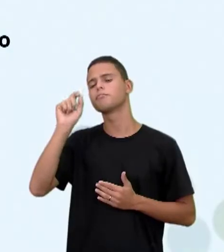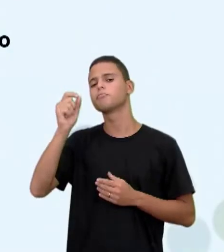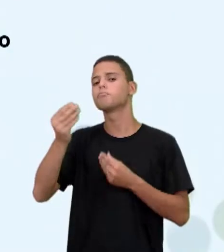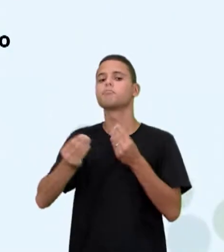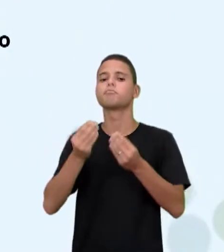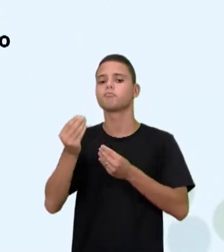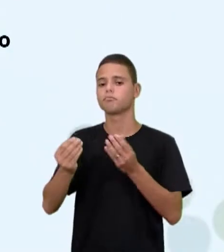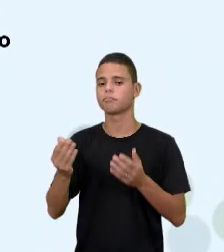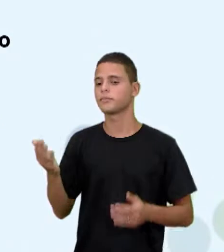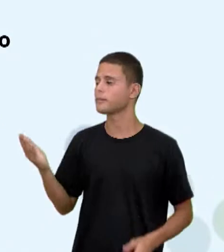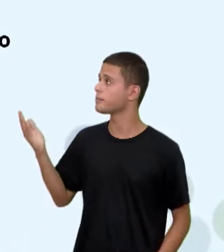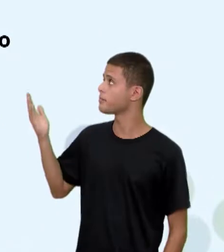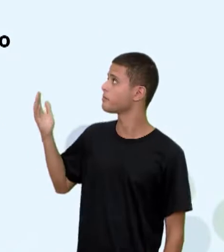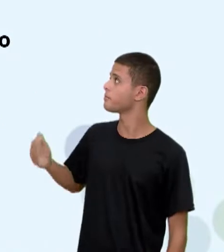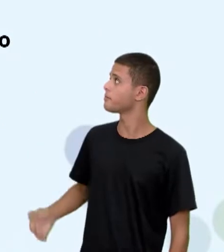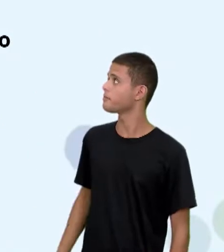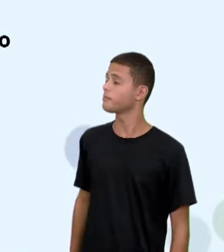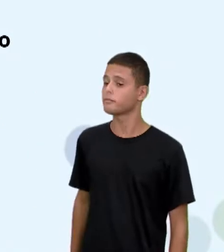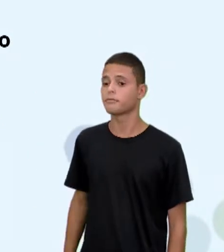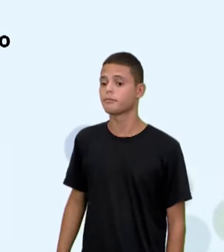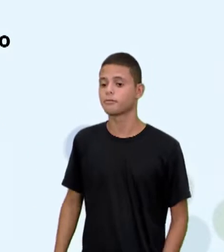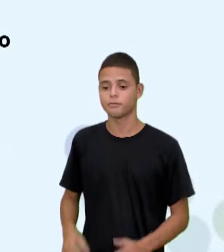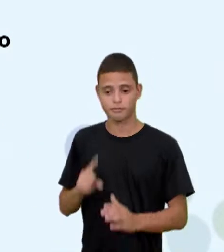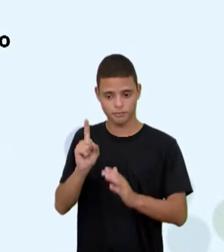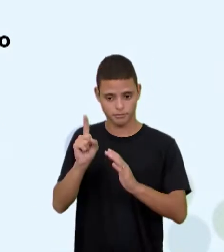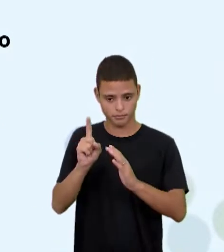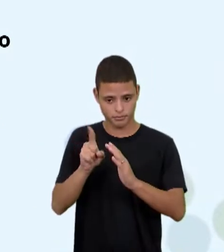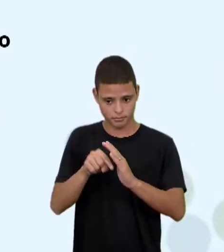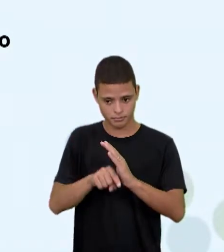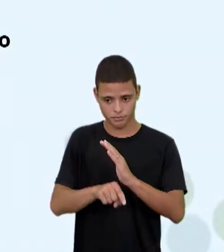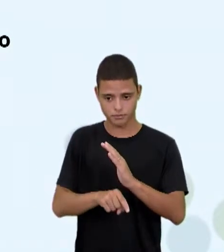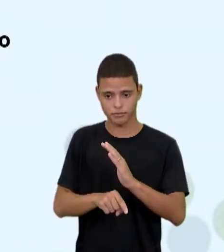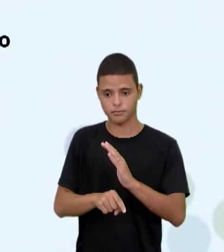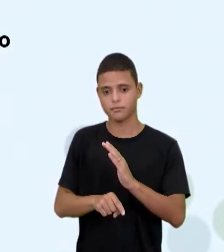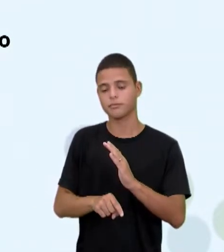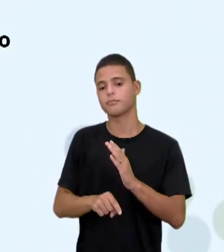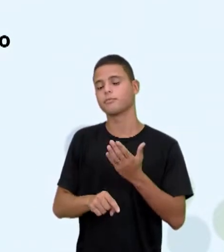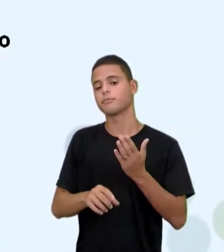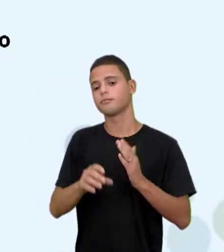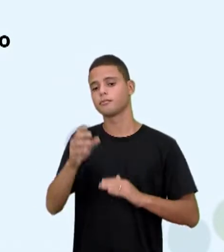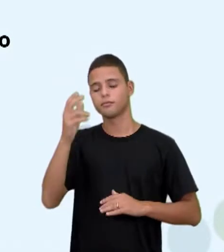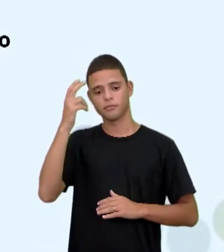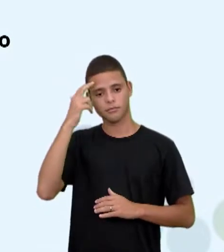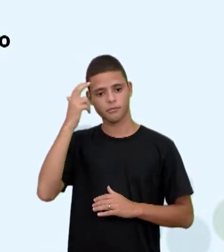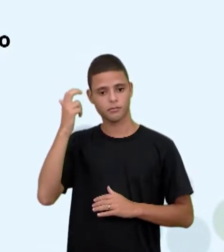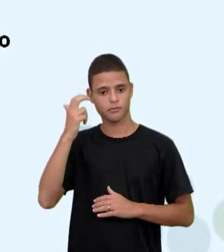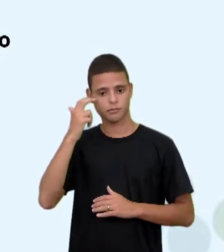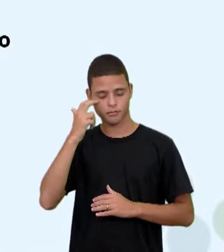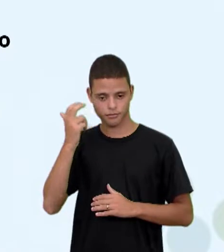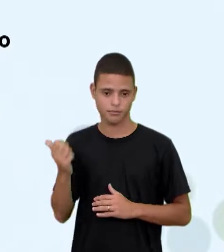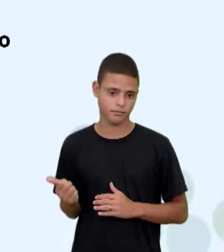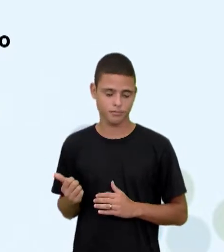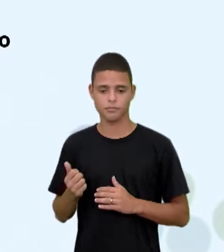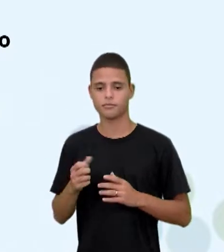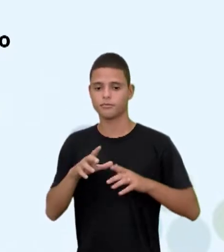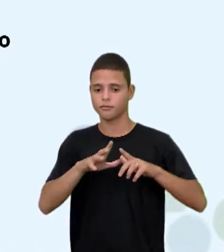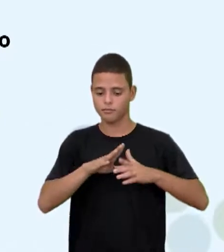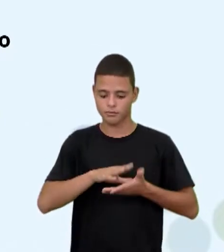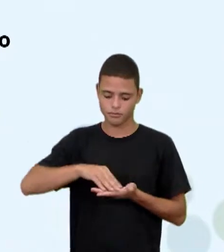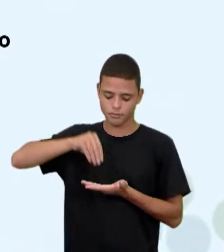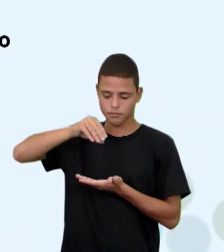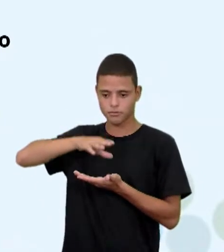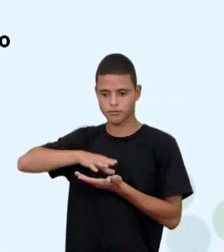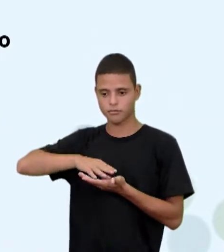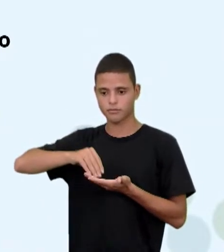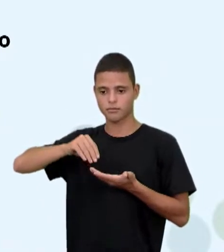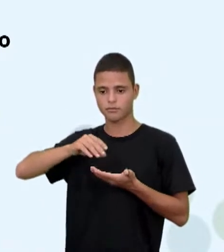aí na tela. Nosso aprofundamento, né, é cultura do solo do campo à cidade. A nossa unidade curricular é o indivíduo e